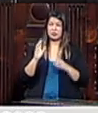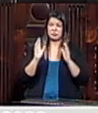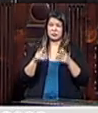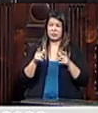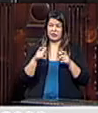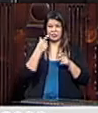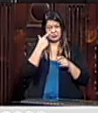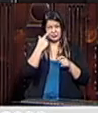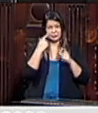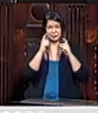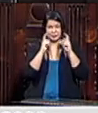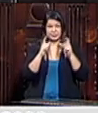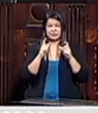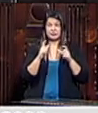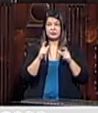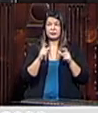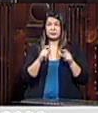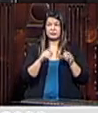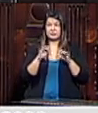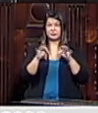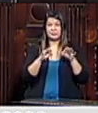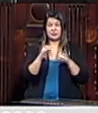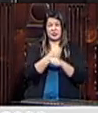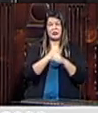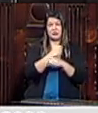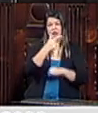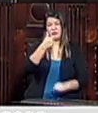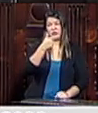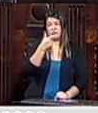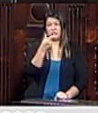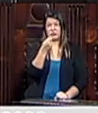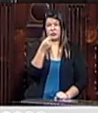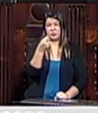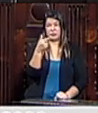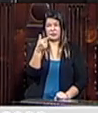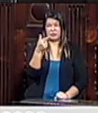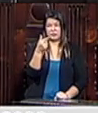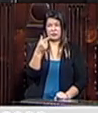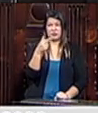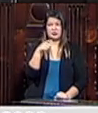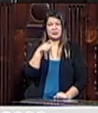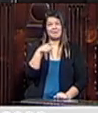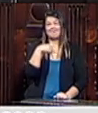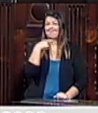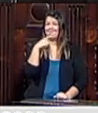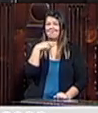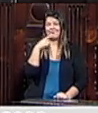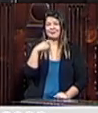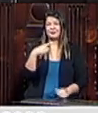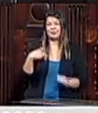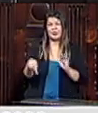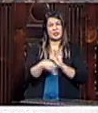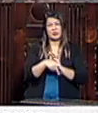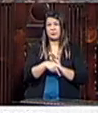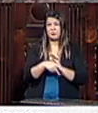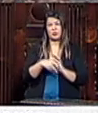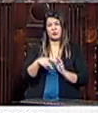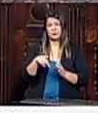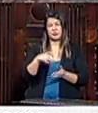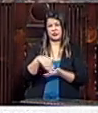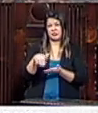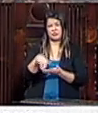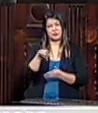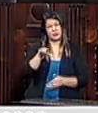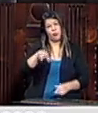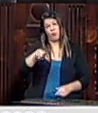agora aqui do Marcos, é de 2012. Então, no momento da apresentação, Vossa Excelência não era ainda deputada. Perfeitamente, mas, sem